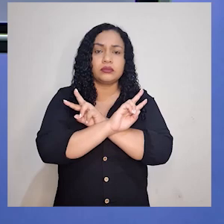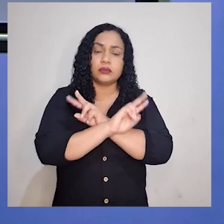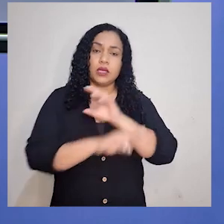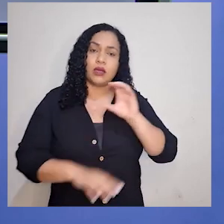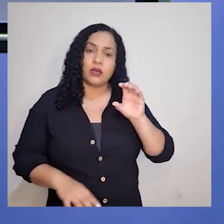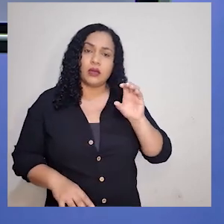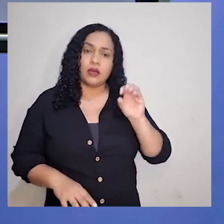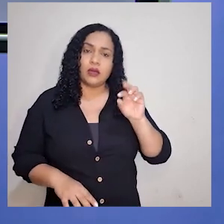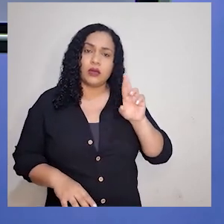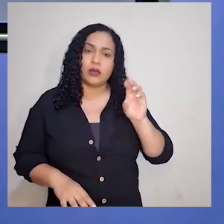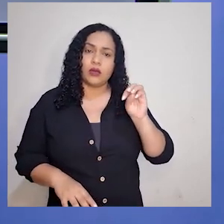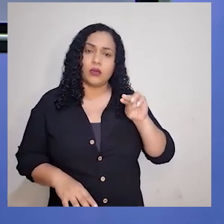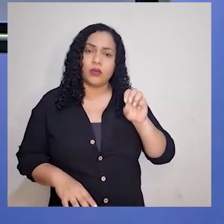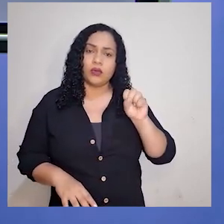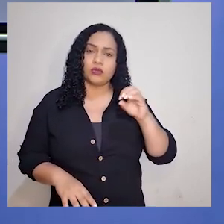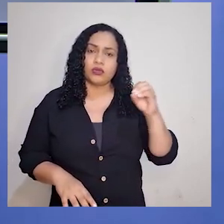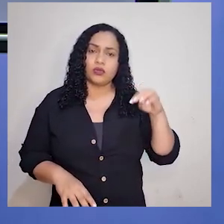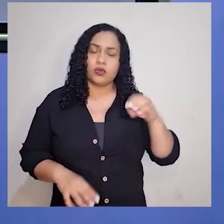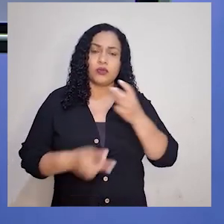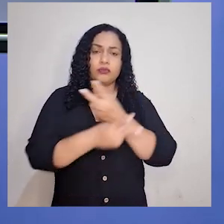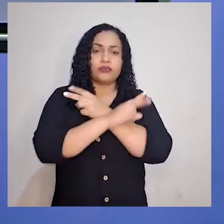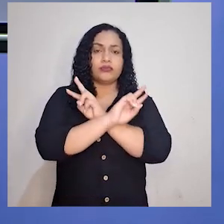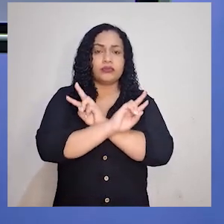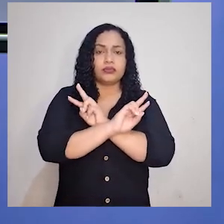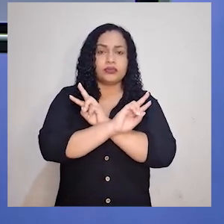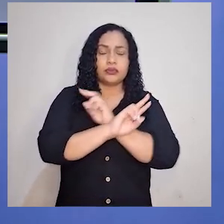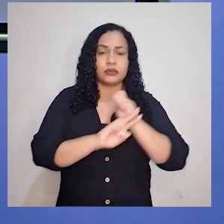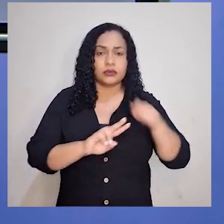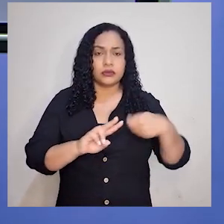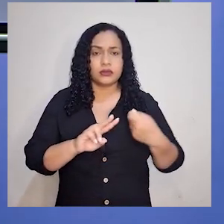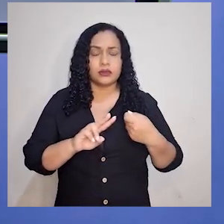Os cromossomos são diferentes sequências de DNA